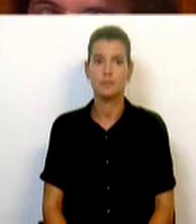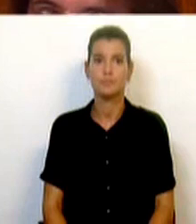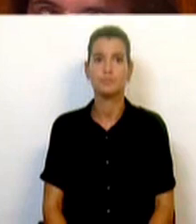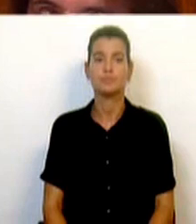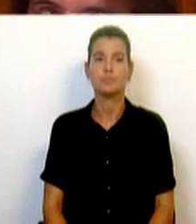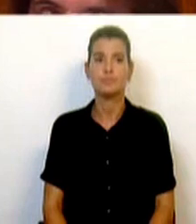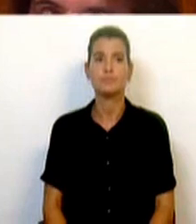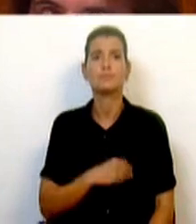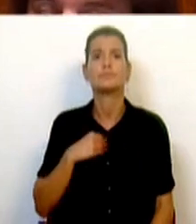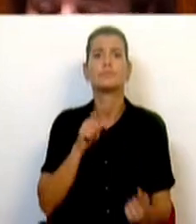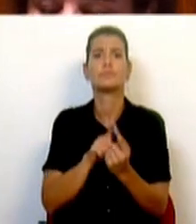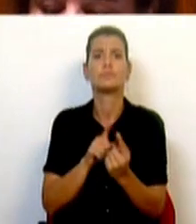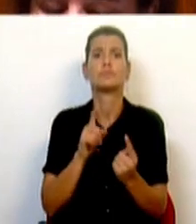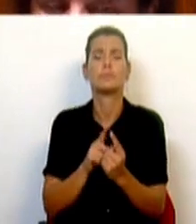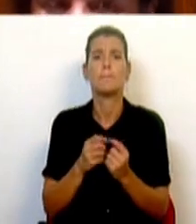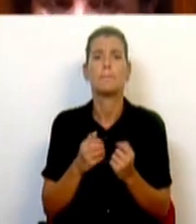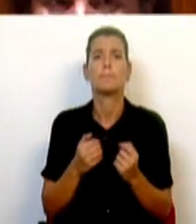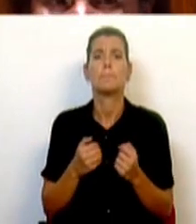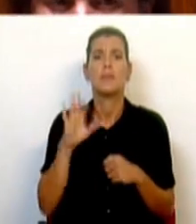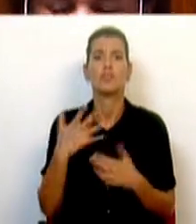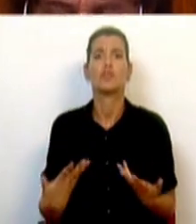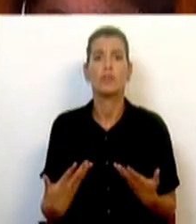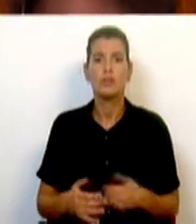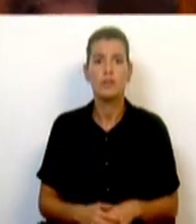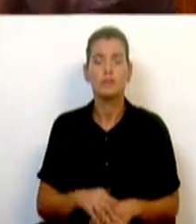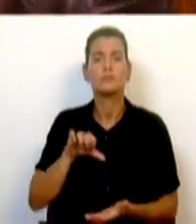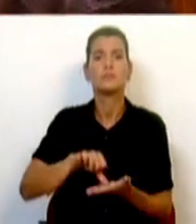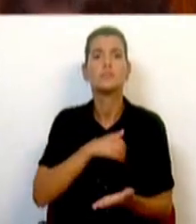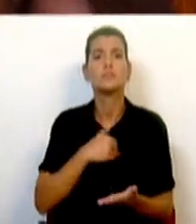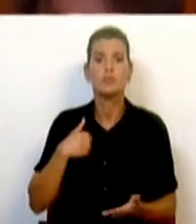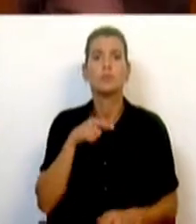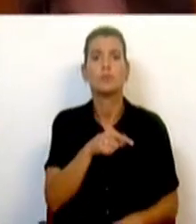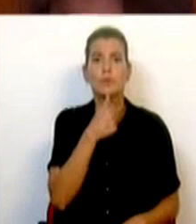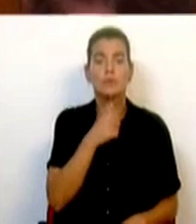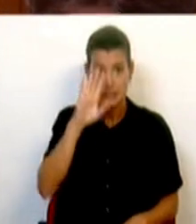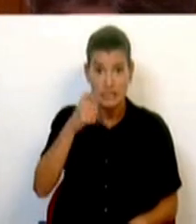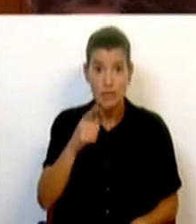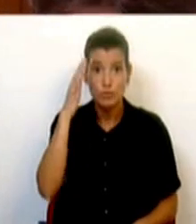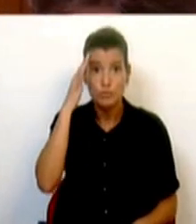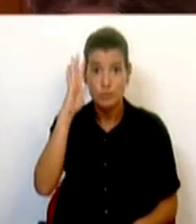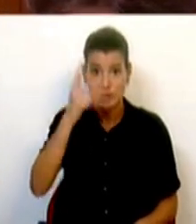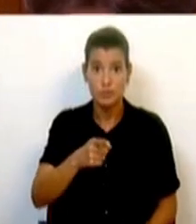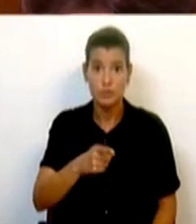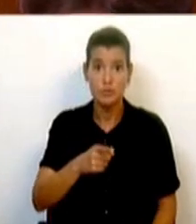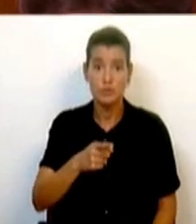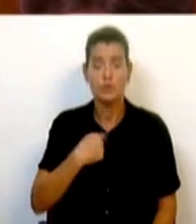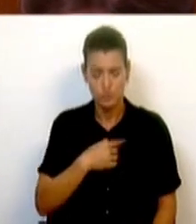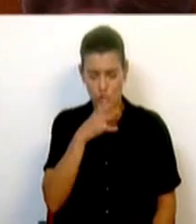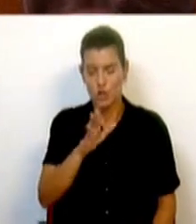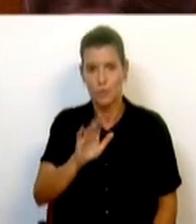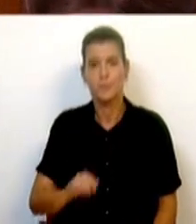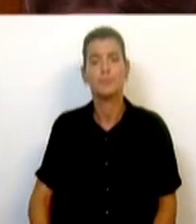Quantas mais consultas temos agora nos cuidados de saúde primários? Sabe qual é o número, Sr. Deputado? Eu